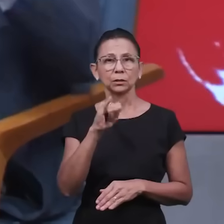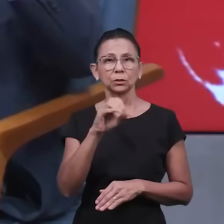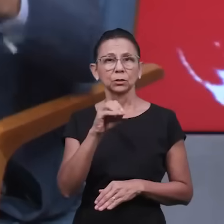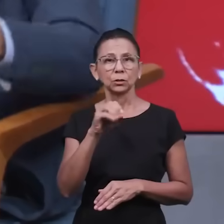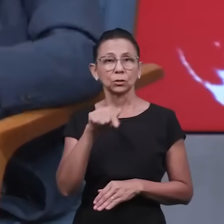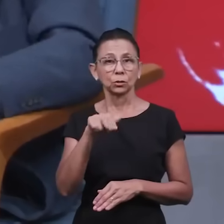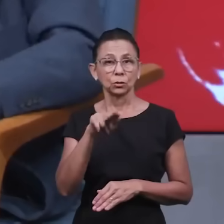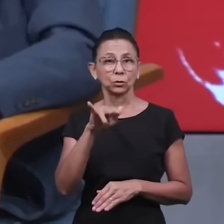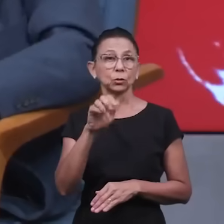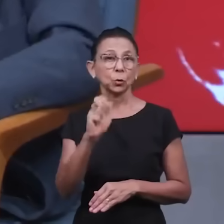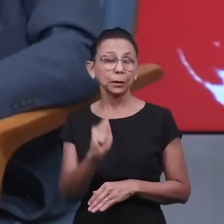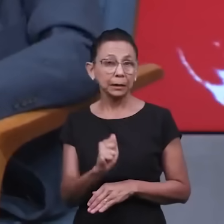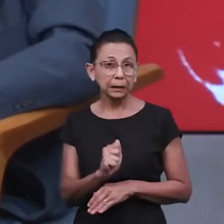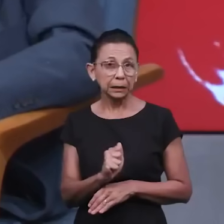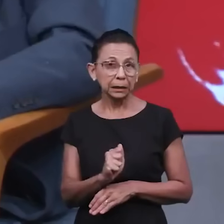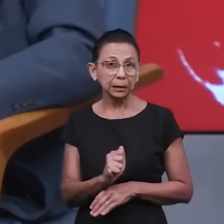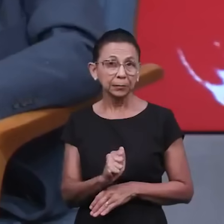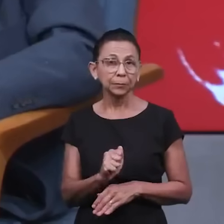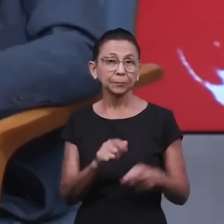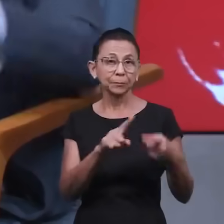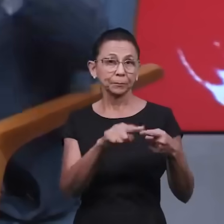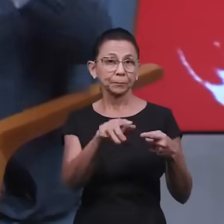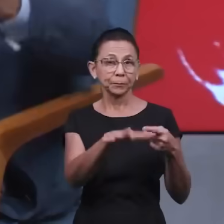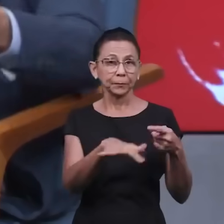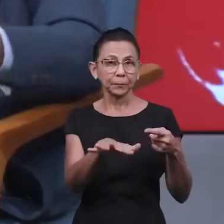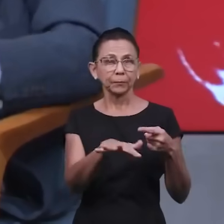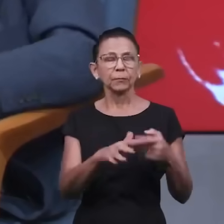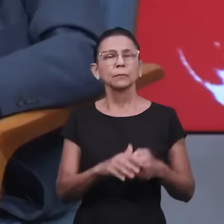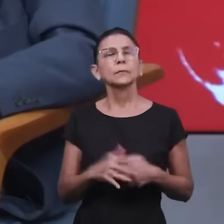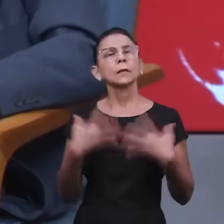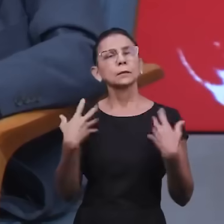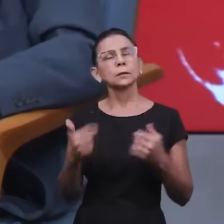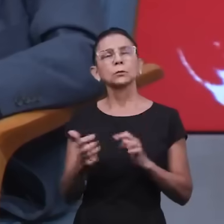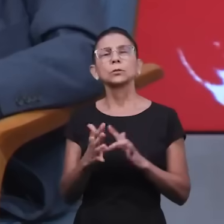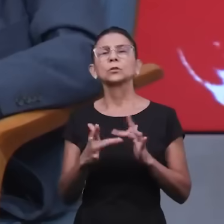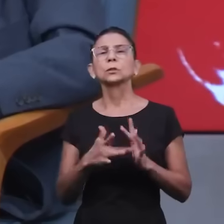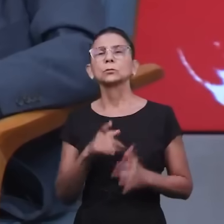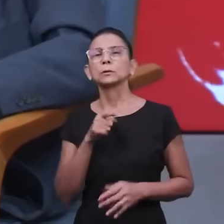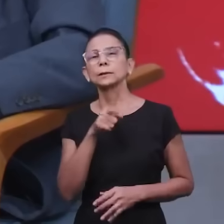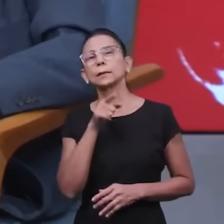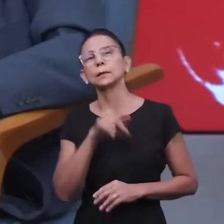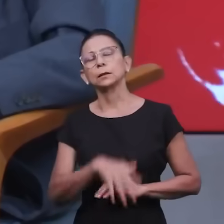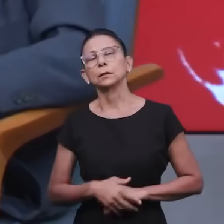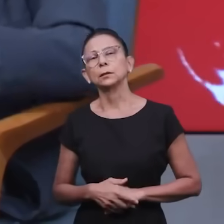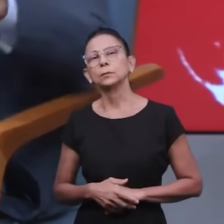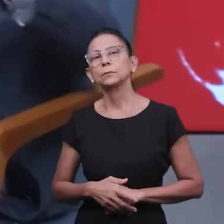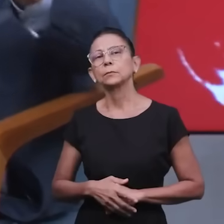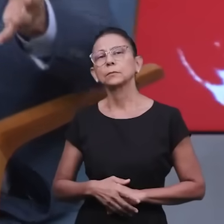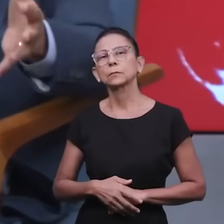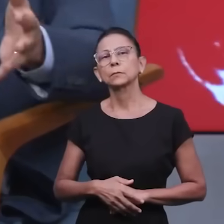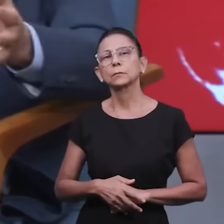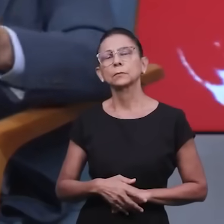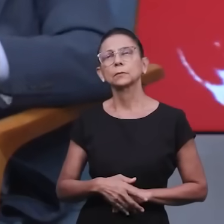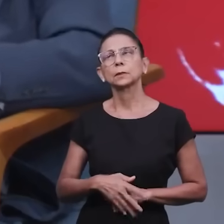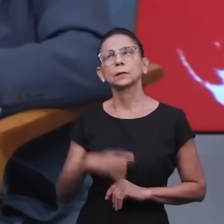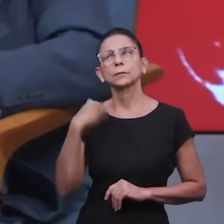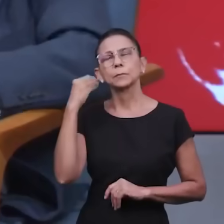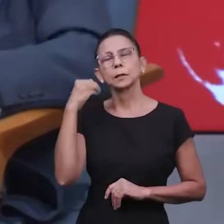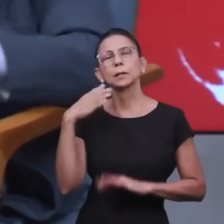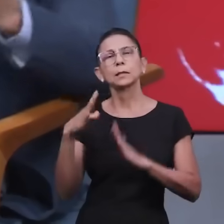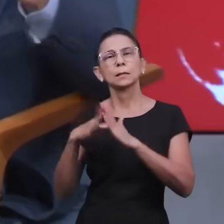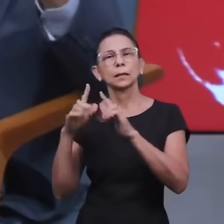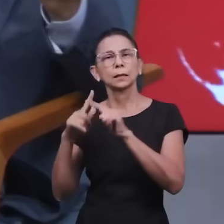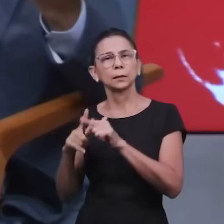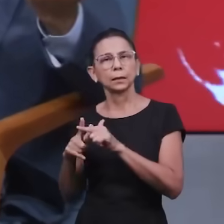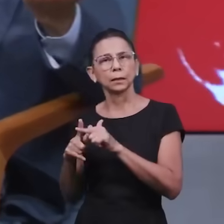desenvolveu toda a sua vida ali em Antioquia, se converteu em Antioquia, viveu a experiência da igreja de